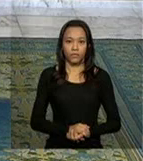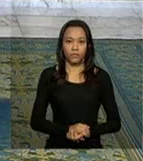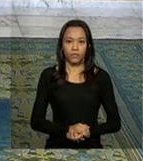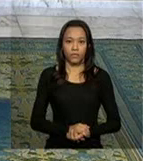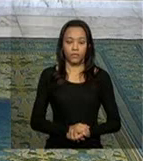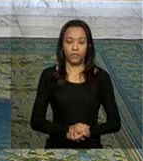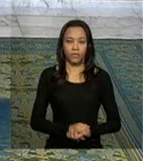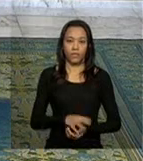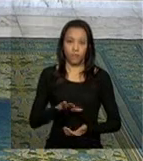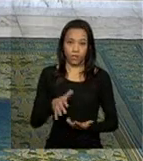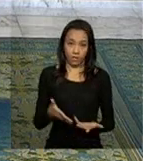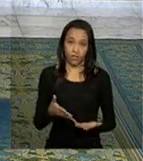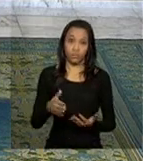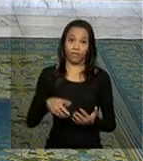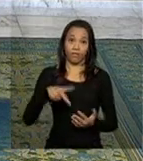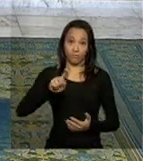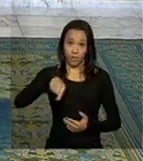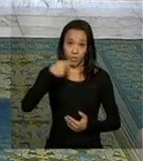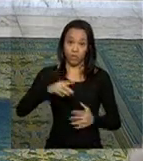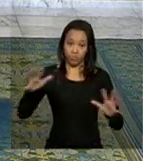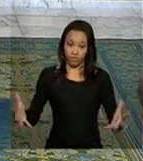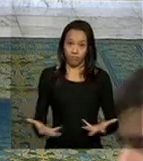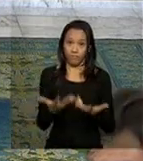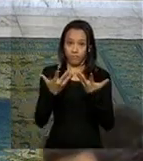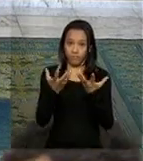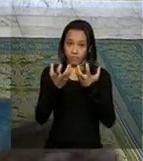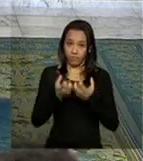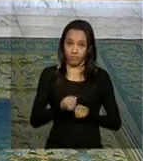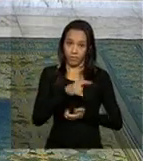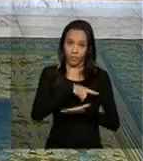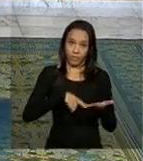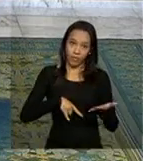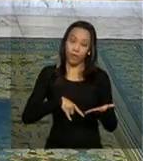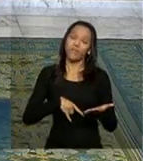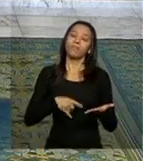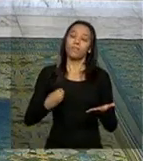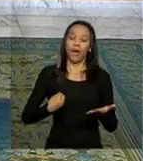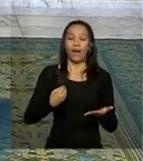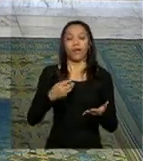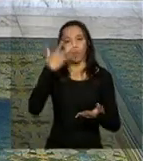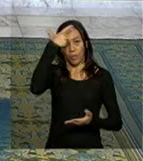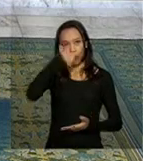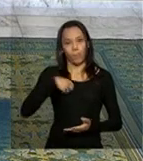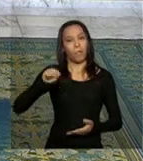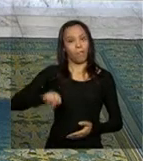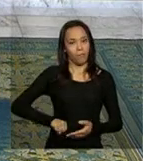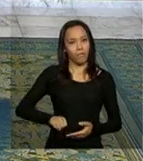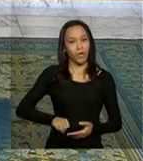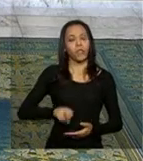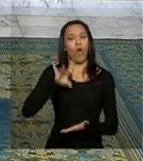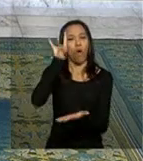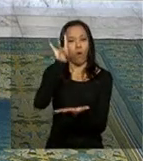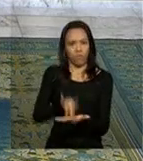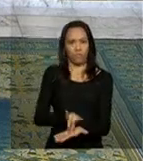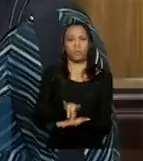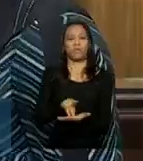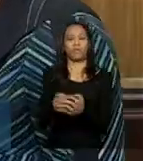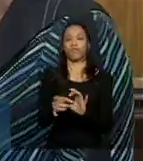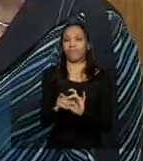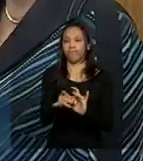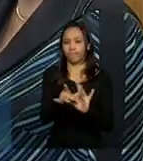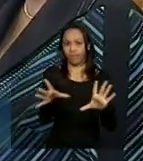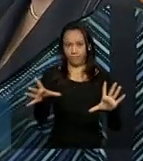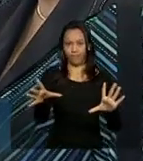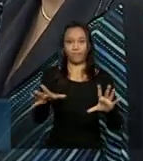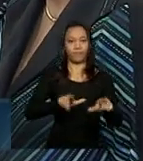A partir, então, desta cerimônia, o embaixador se considera reconhecido oficialmente